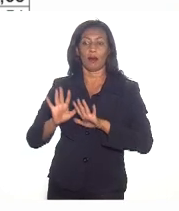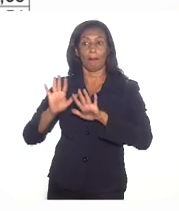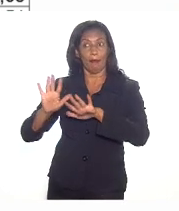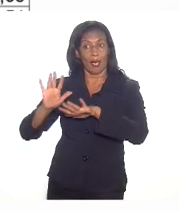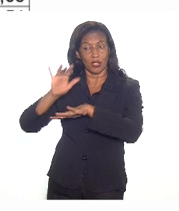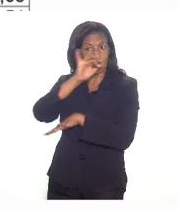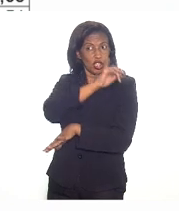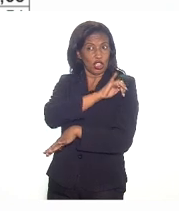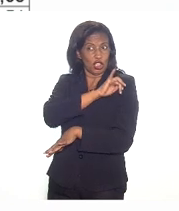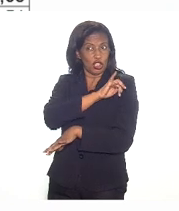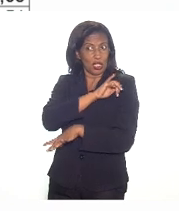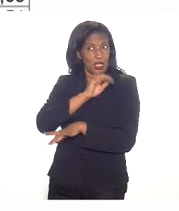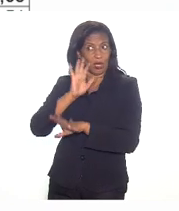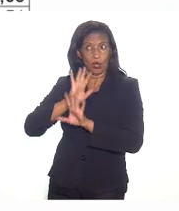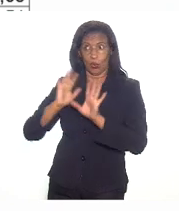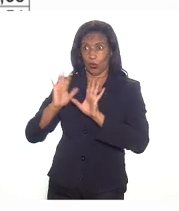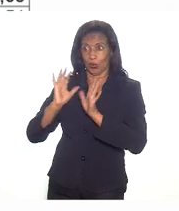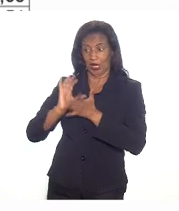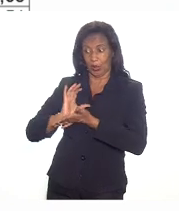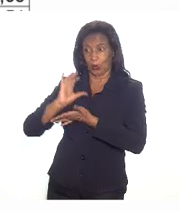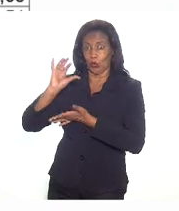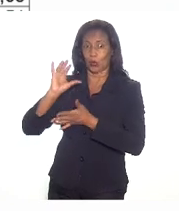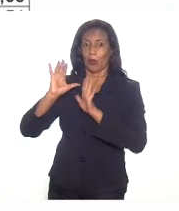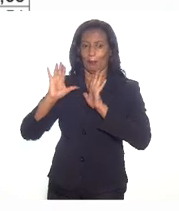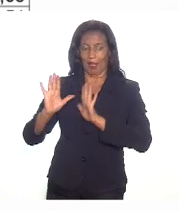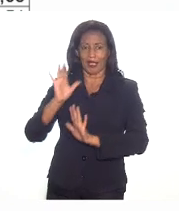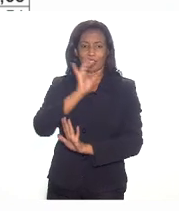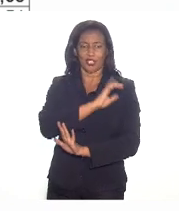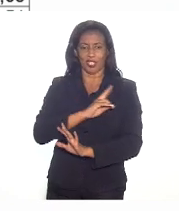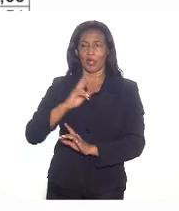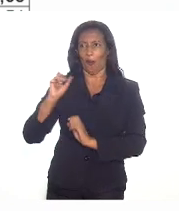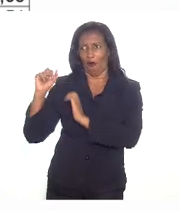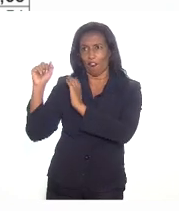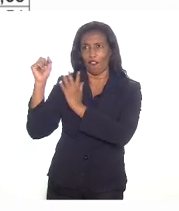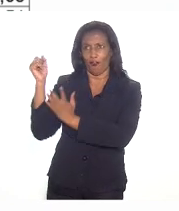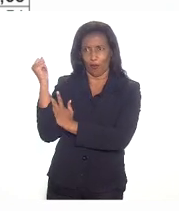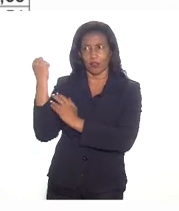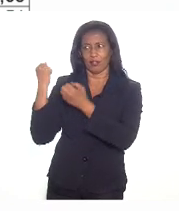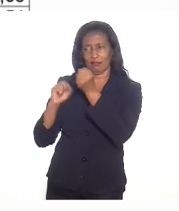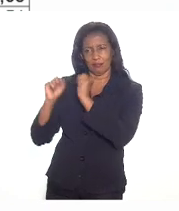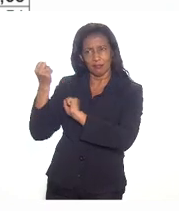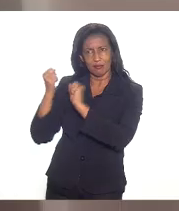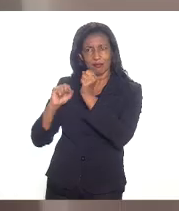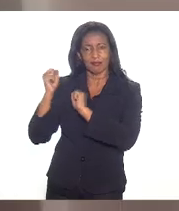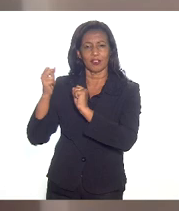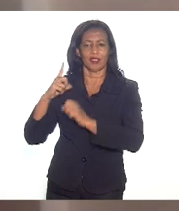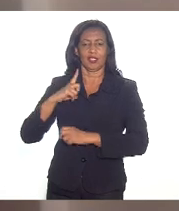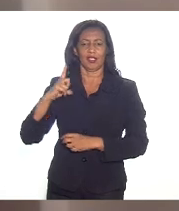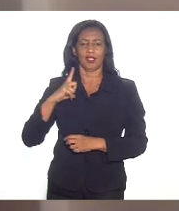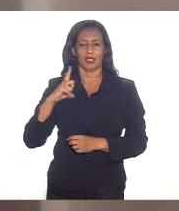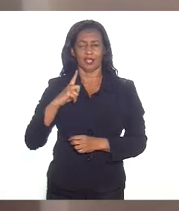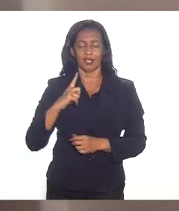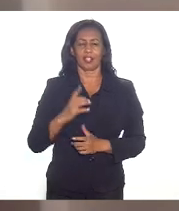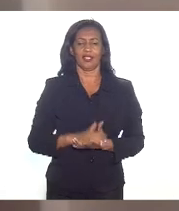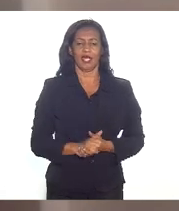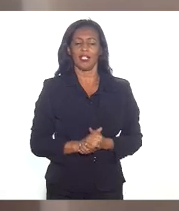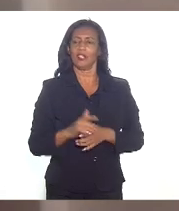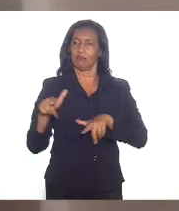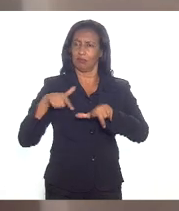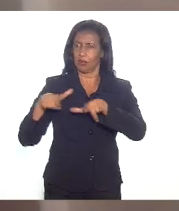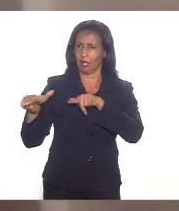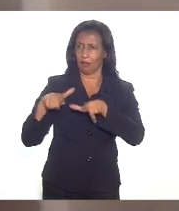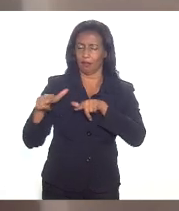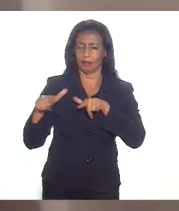essa Brastemp toda, mas aparece bem, o que mostra também a força da indústria, quer dizer, no sentido de formalização de emprego,